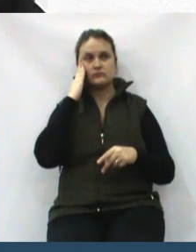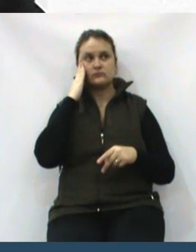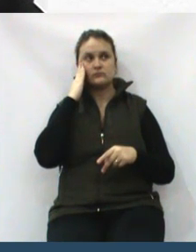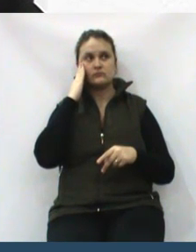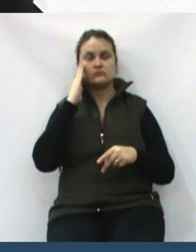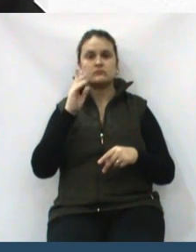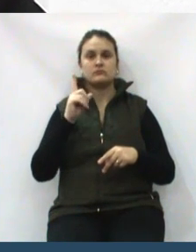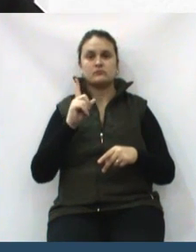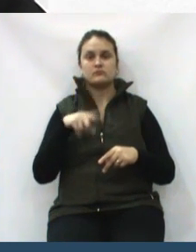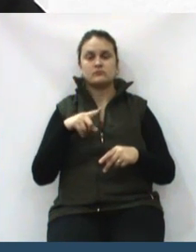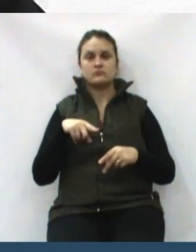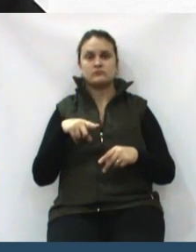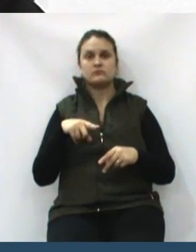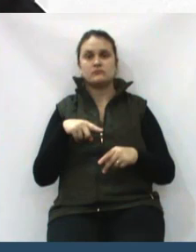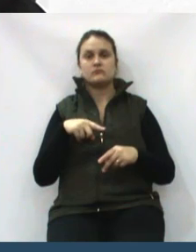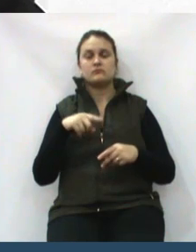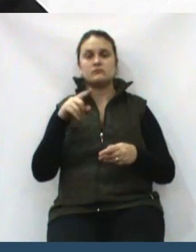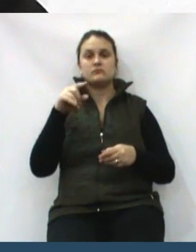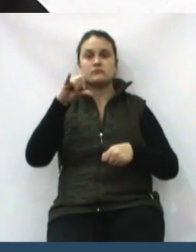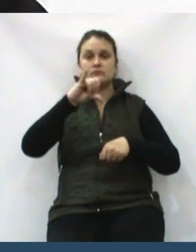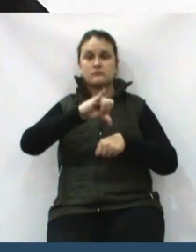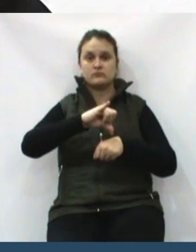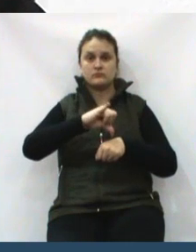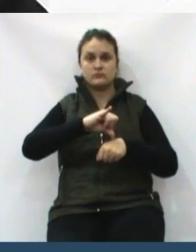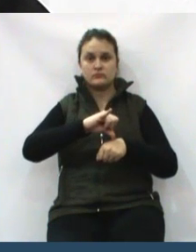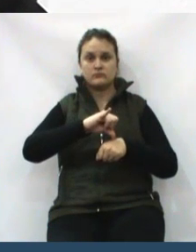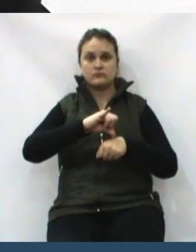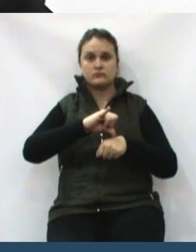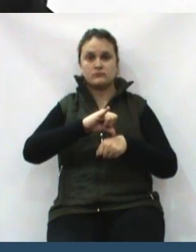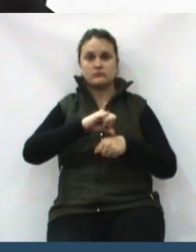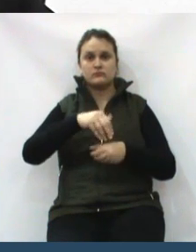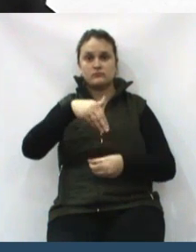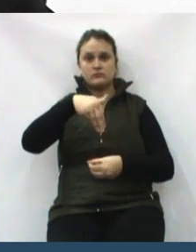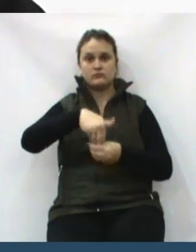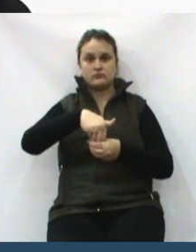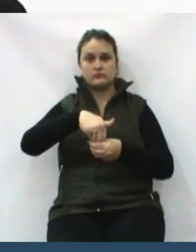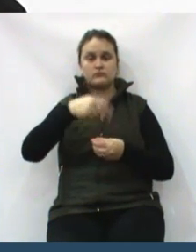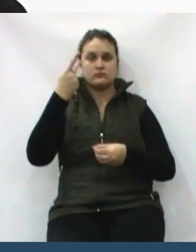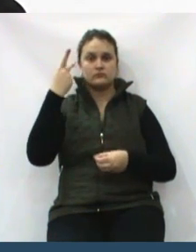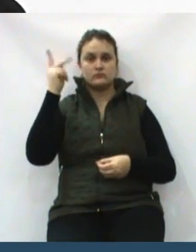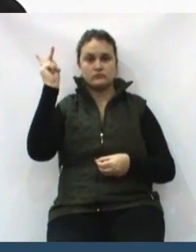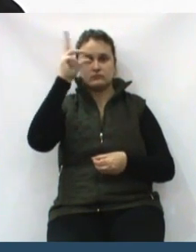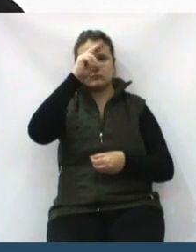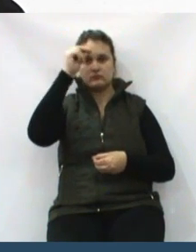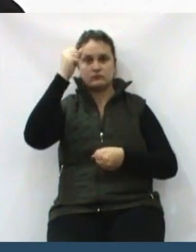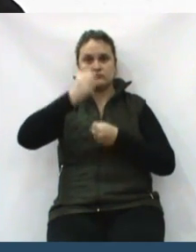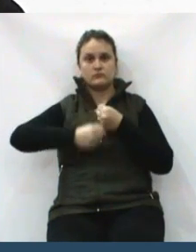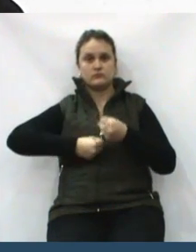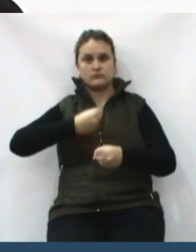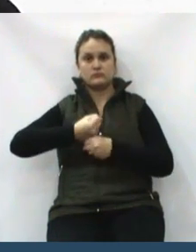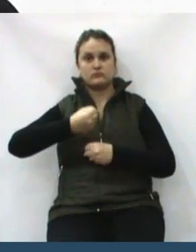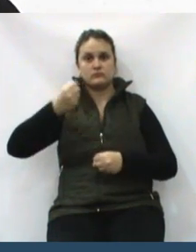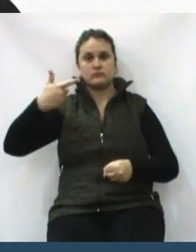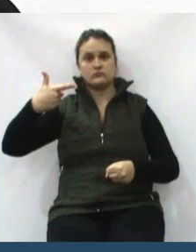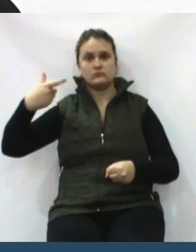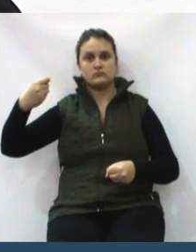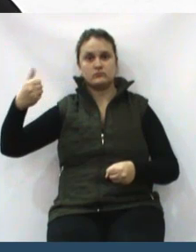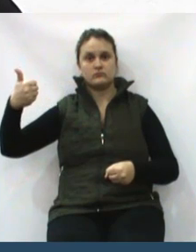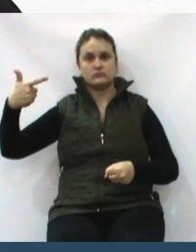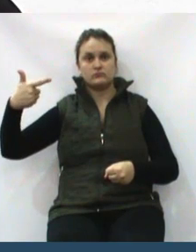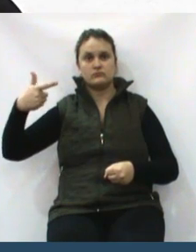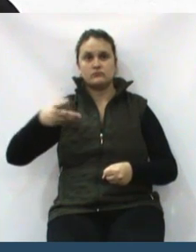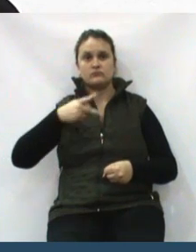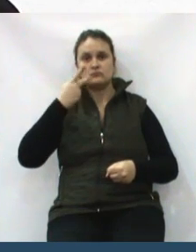foi a situação central das eleições para prefeito de 2012, quanto